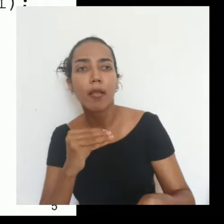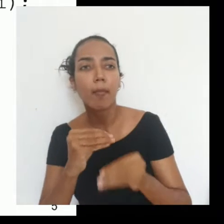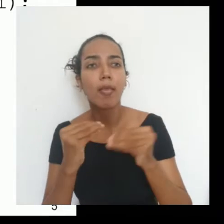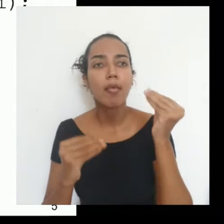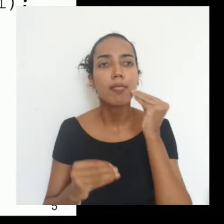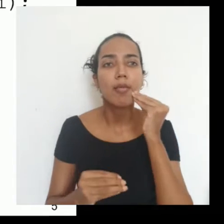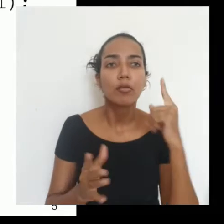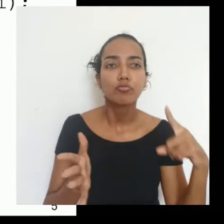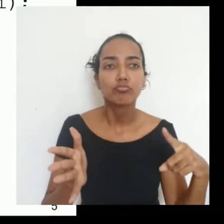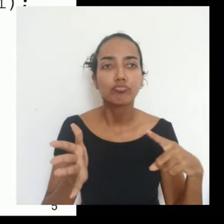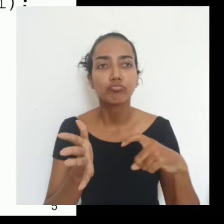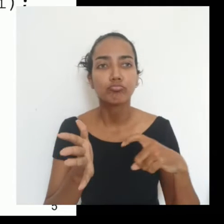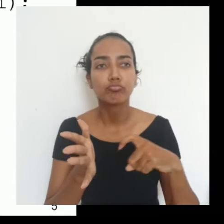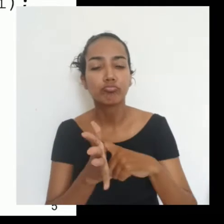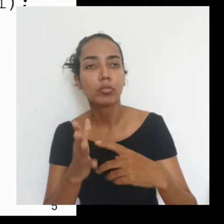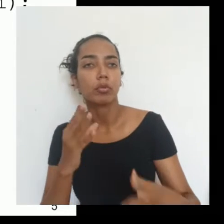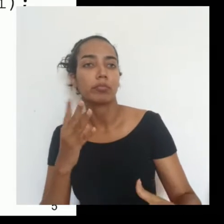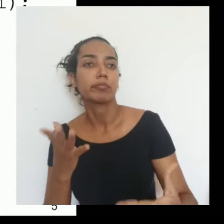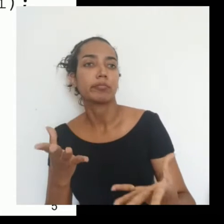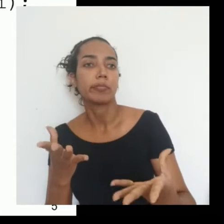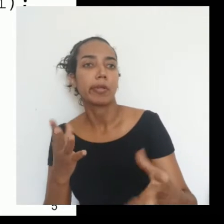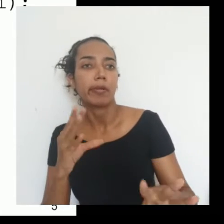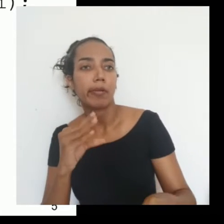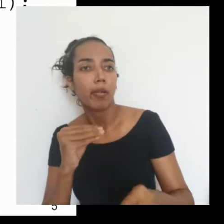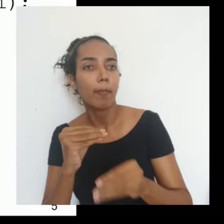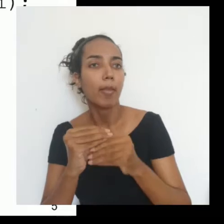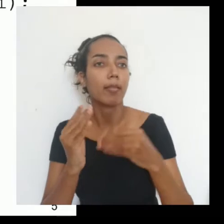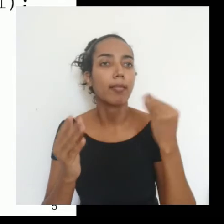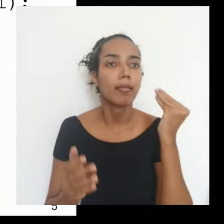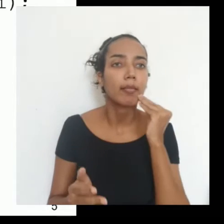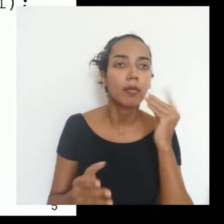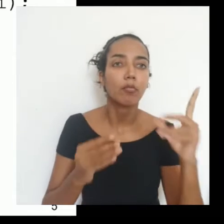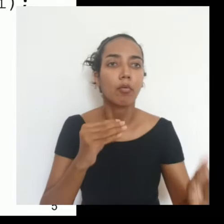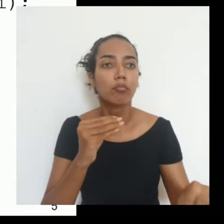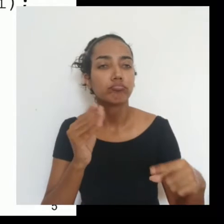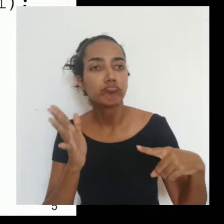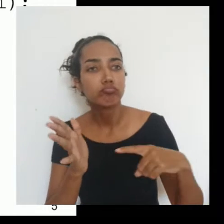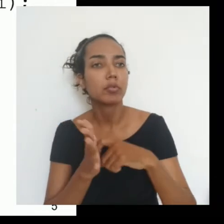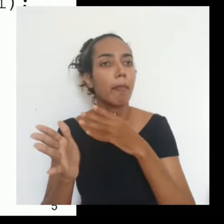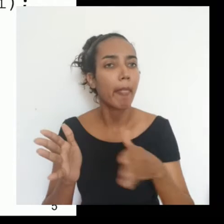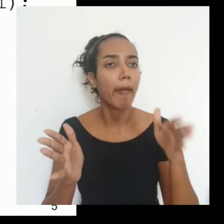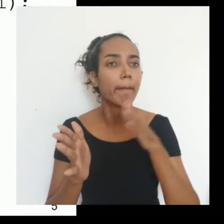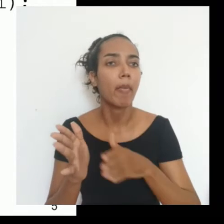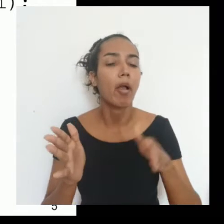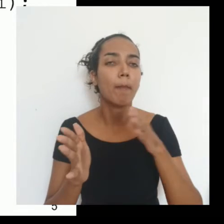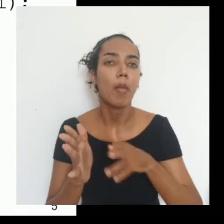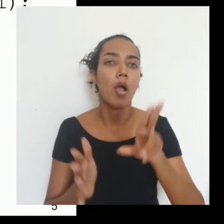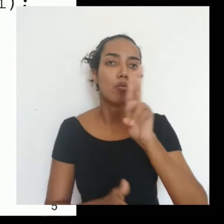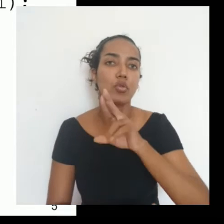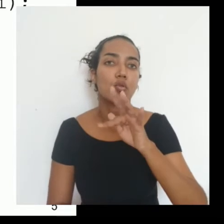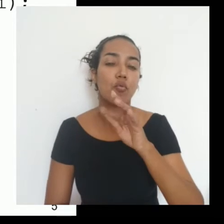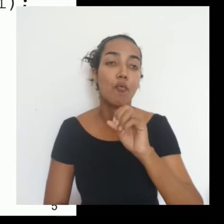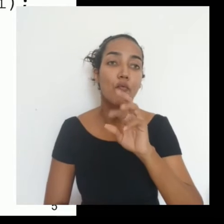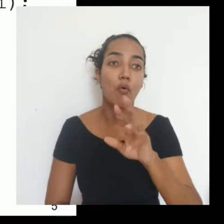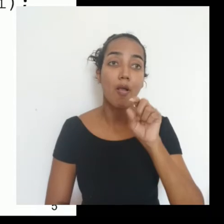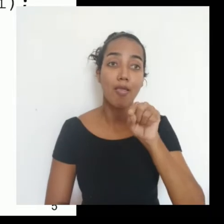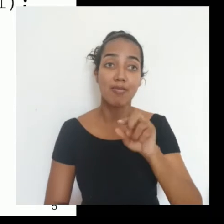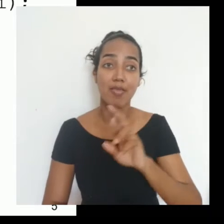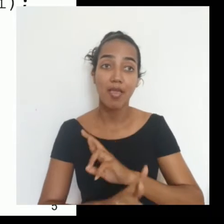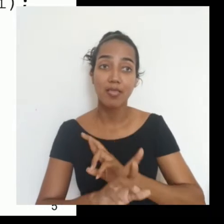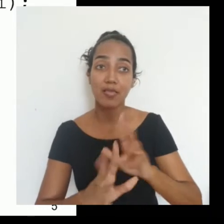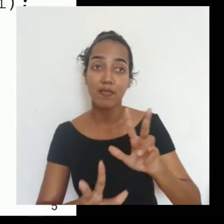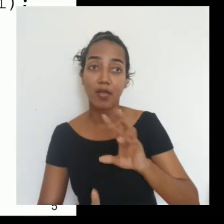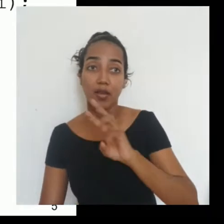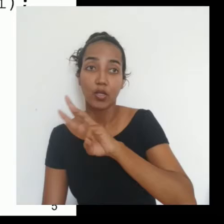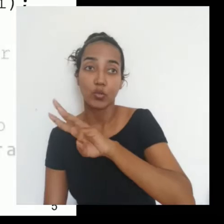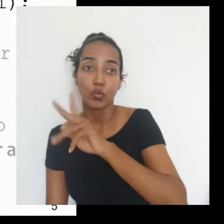executa. Incrementa, testa, executa. E assim você segue a execução do for. O for deve ser usado, ao contrário do while, quando você sabe